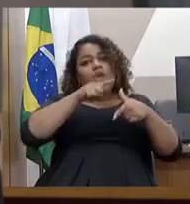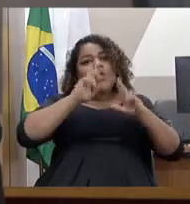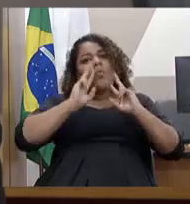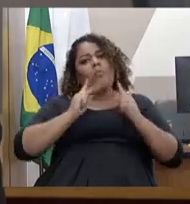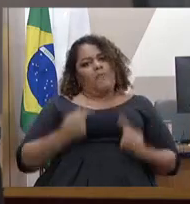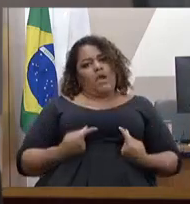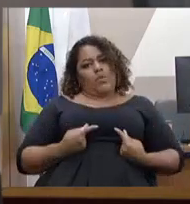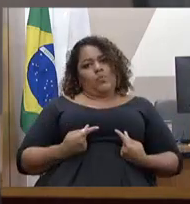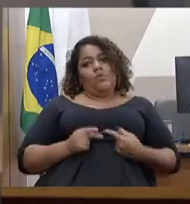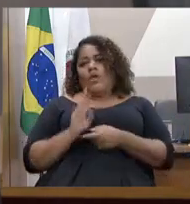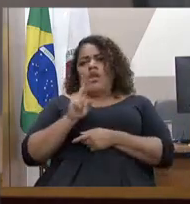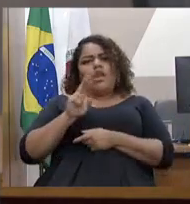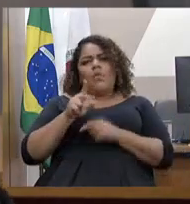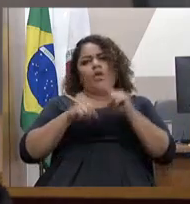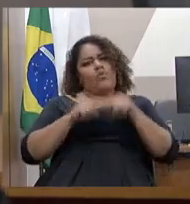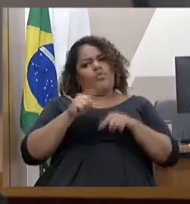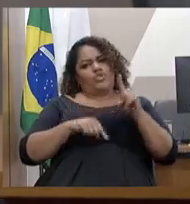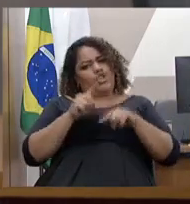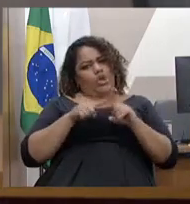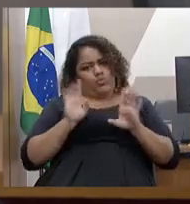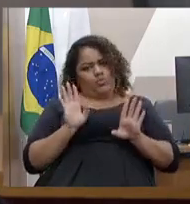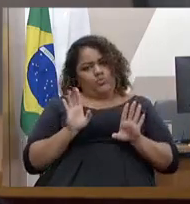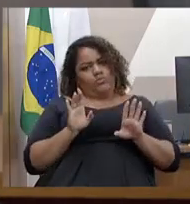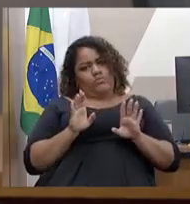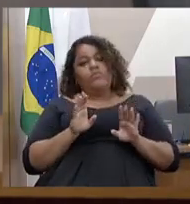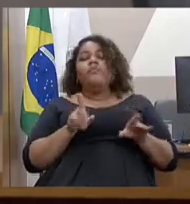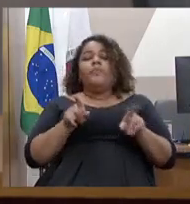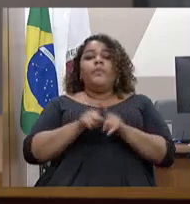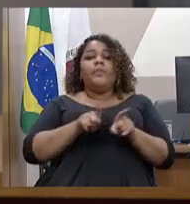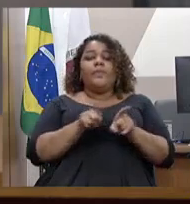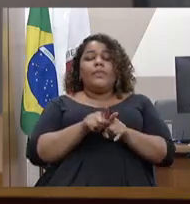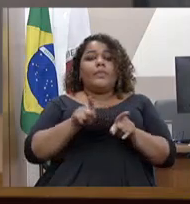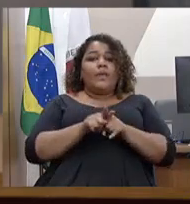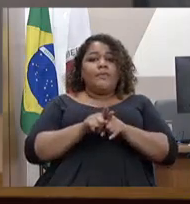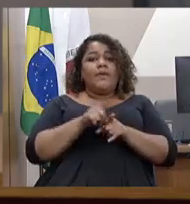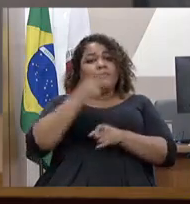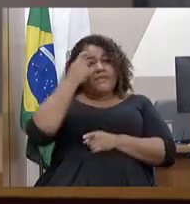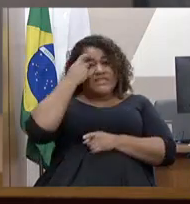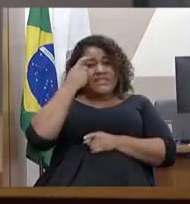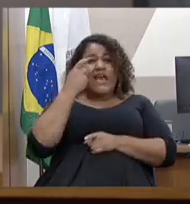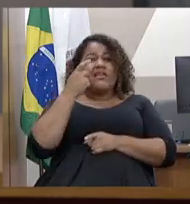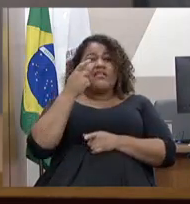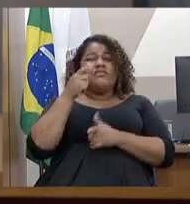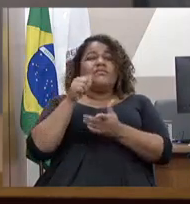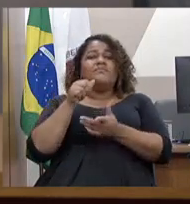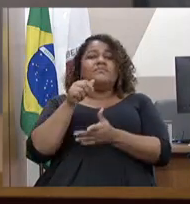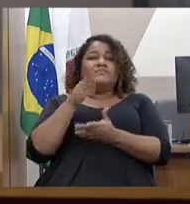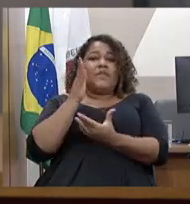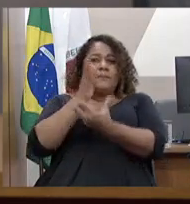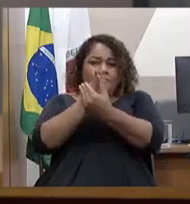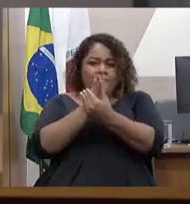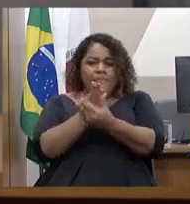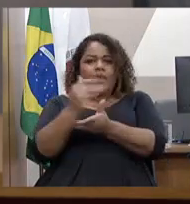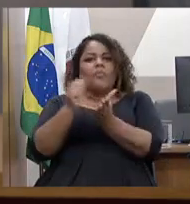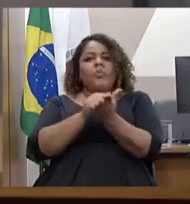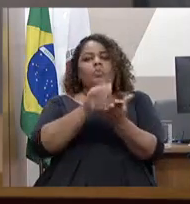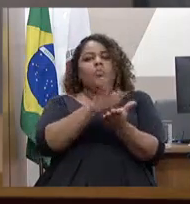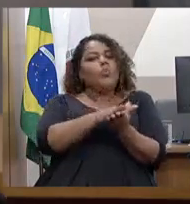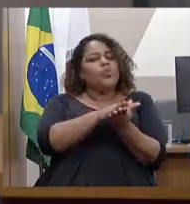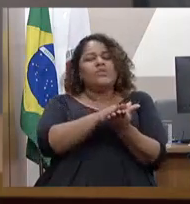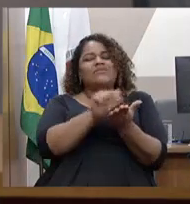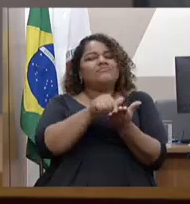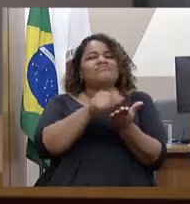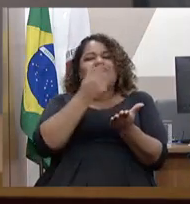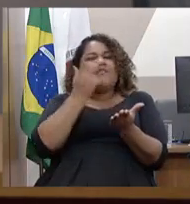não há como negar Muitas vezes os valores da indenizações não são suficientes para inibir é